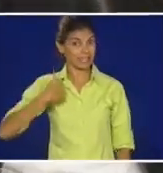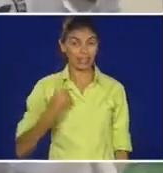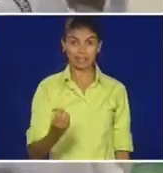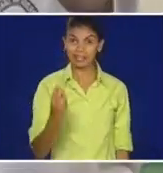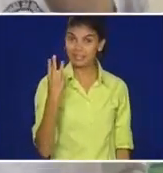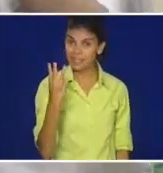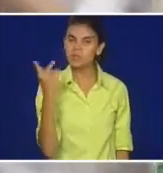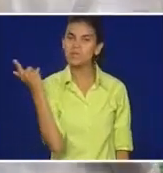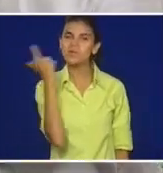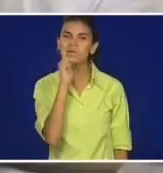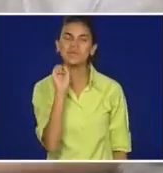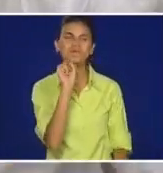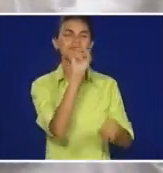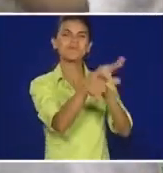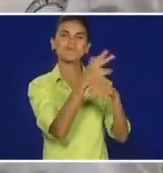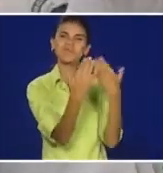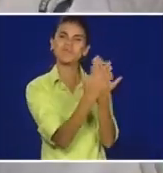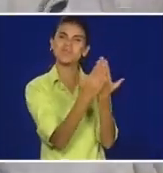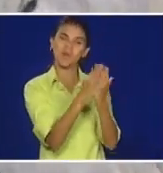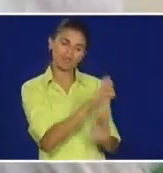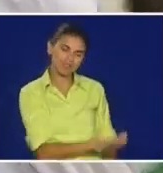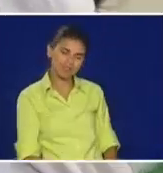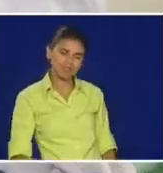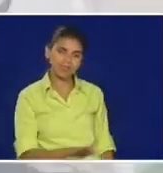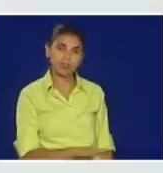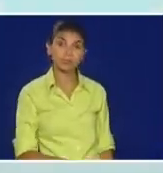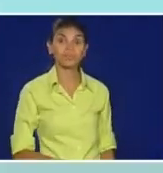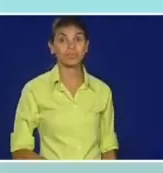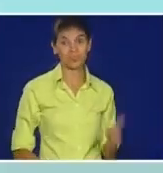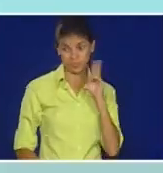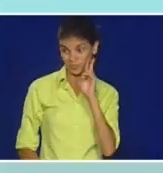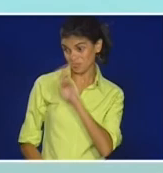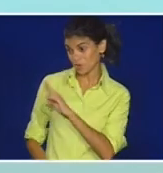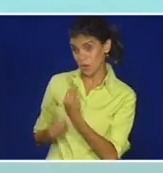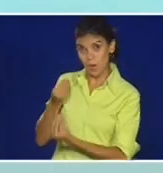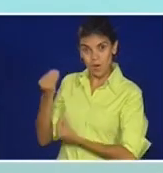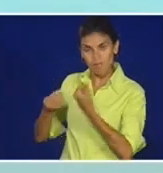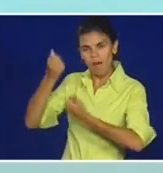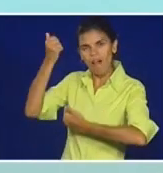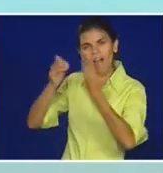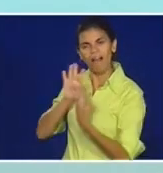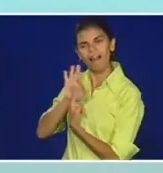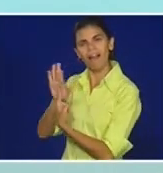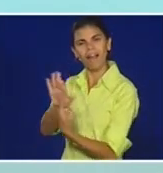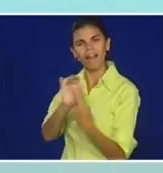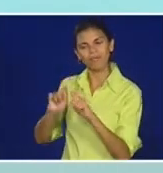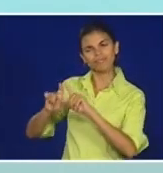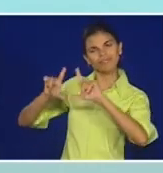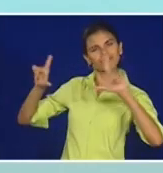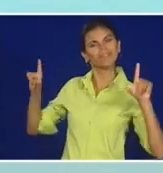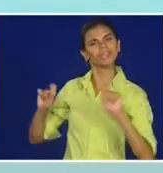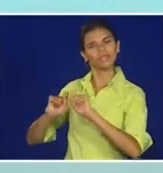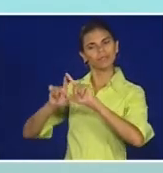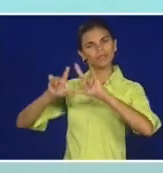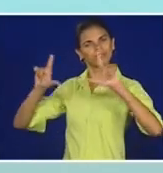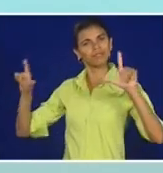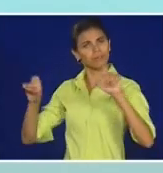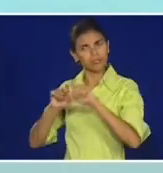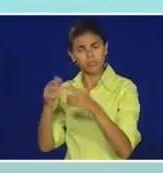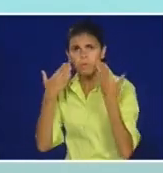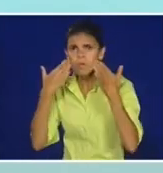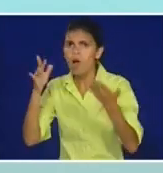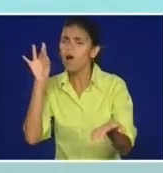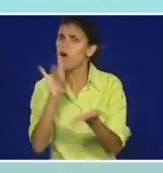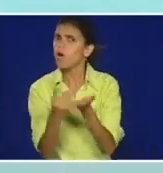dos 3 anos de idade, poderá ser incluída na pré-escola. O que vocês viram de Libras e o que nós apresentamos, o que foi